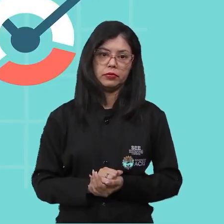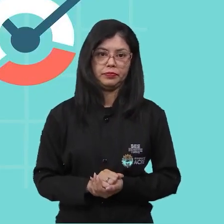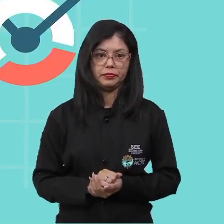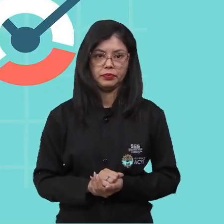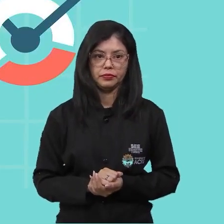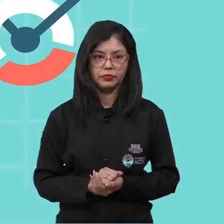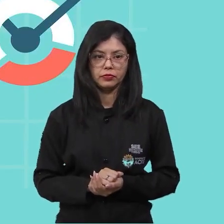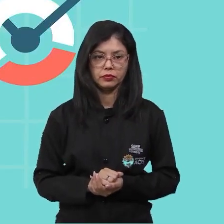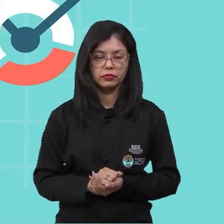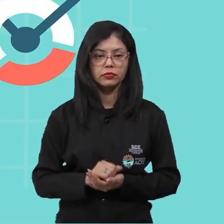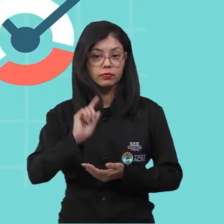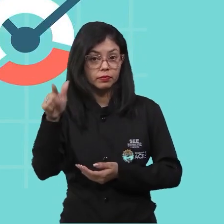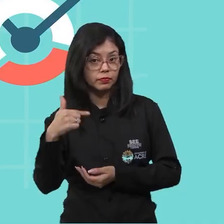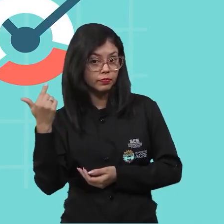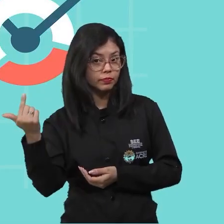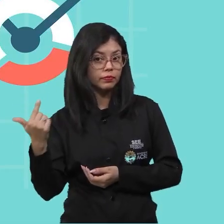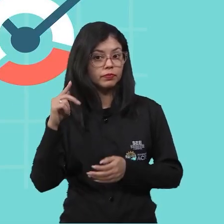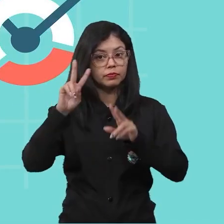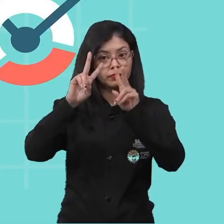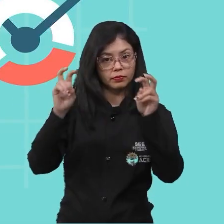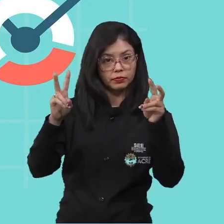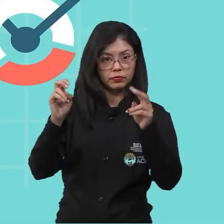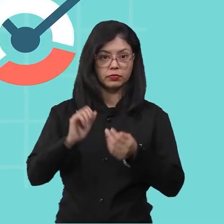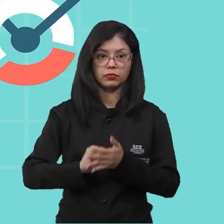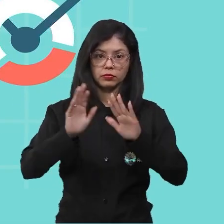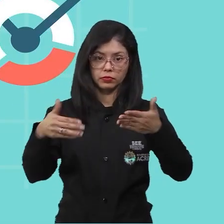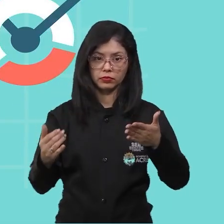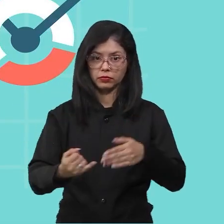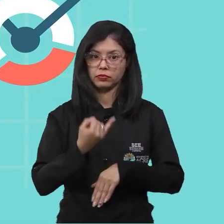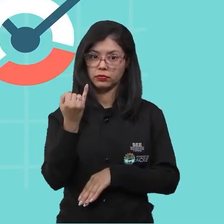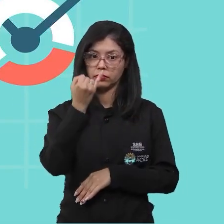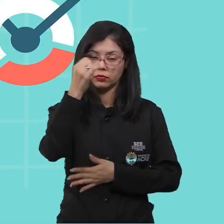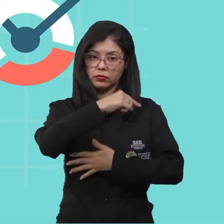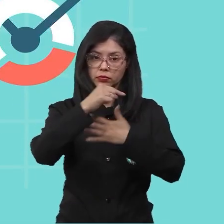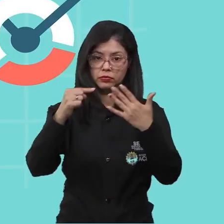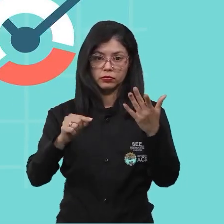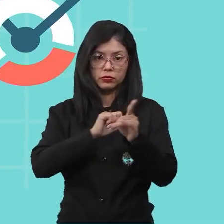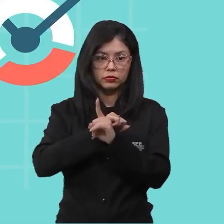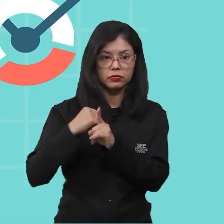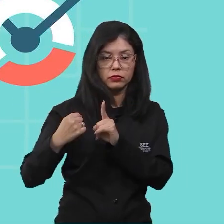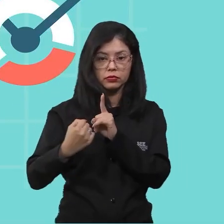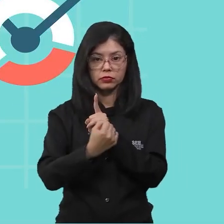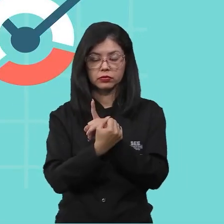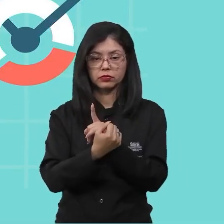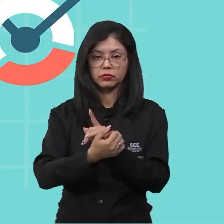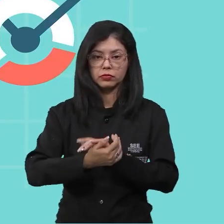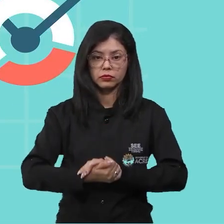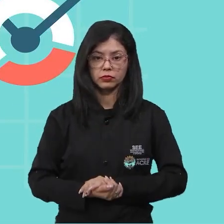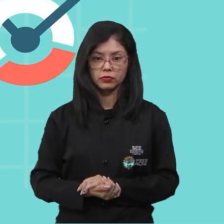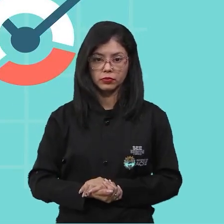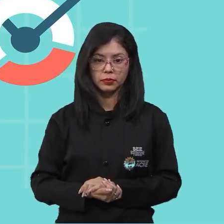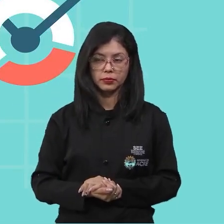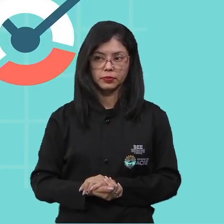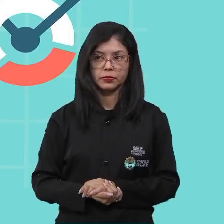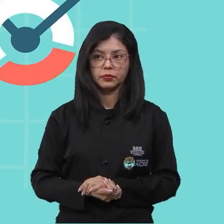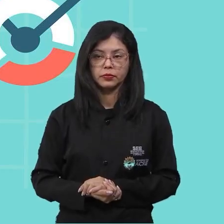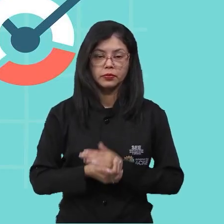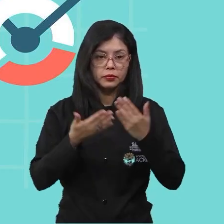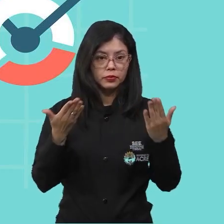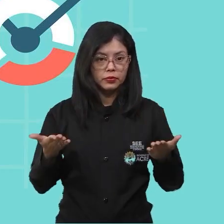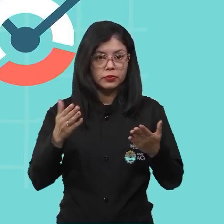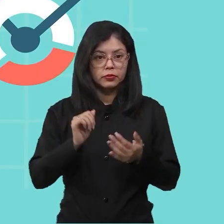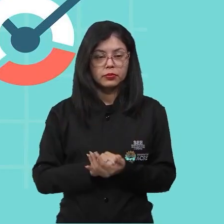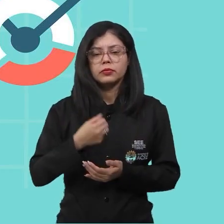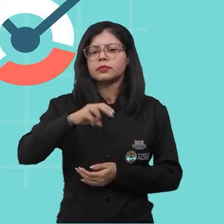nós temos uma outra indagação. Quais são as principais fontes de indicadores sociais? Ou